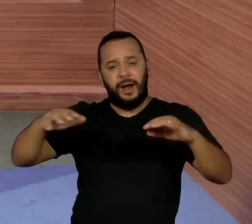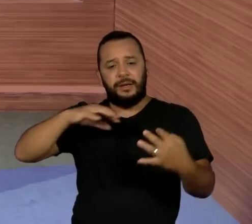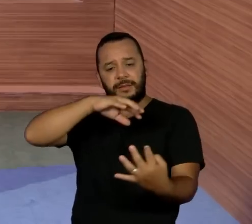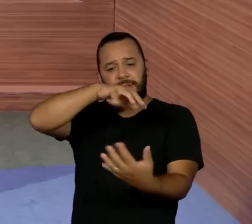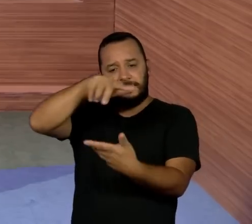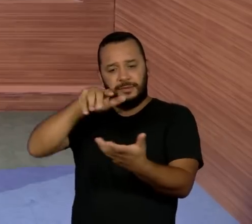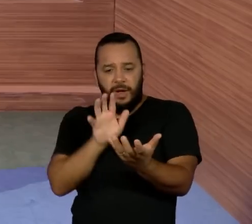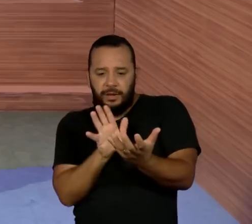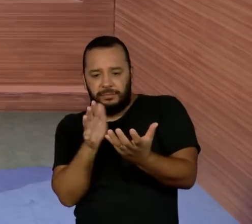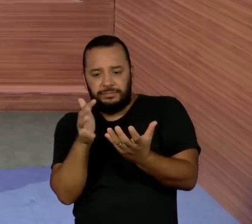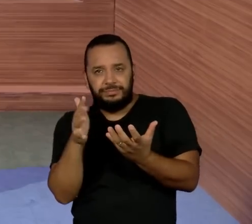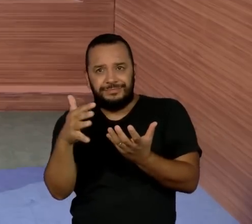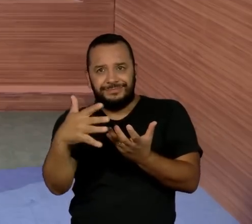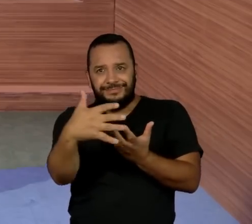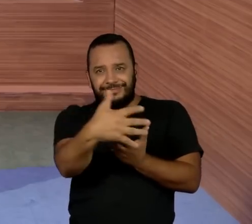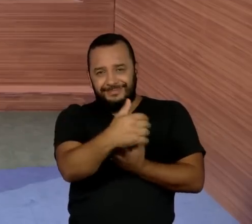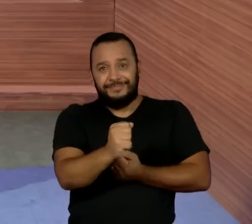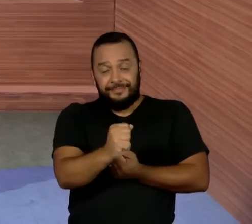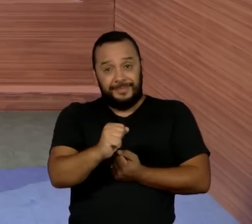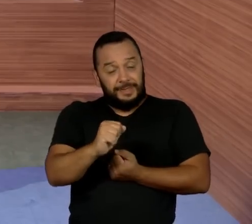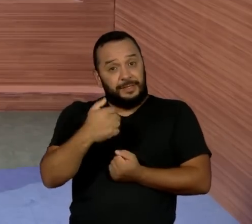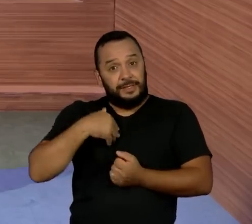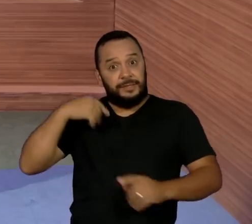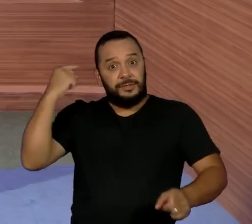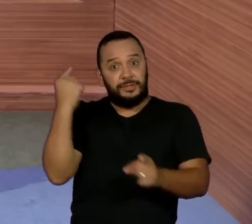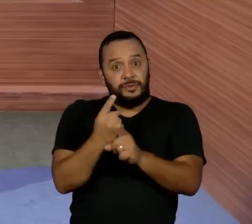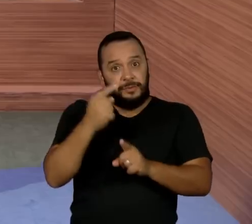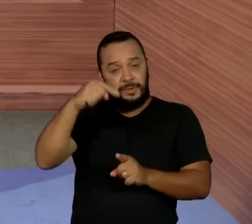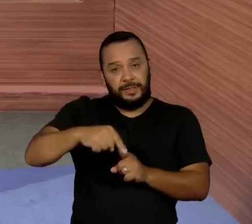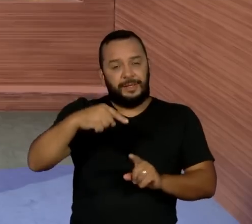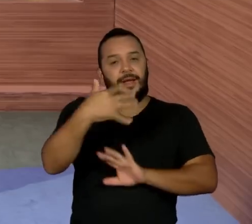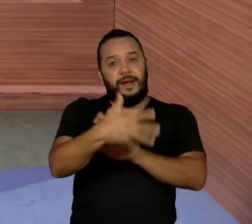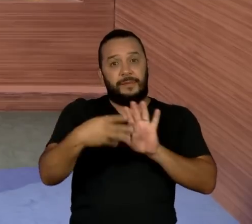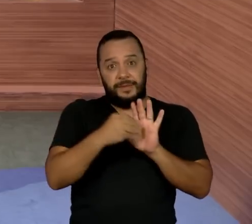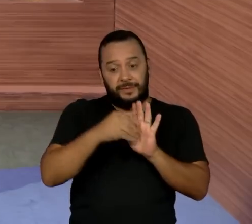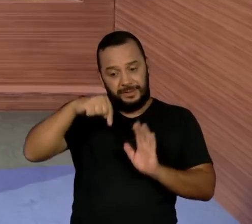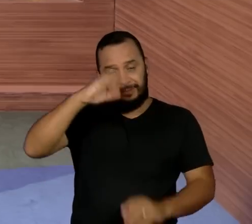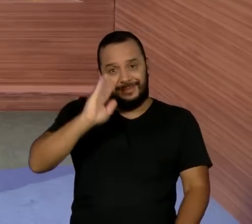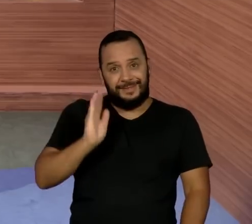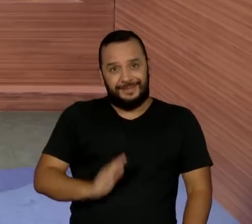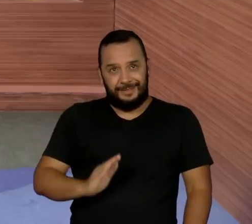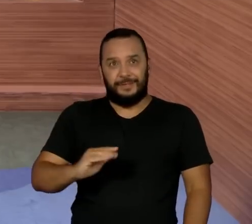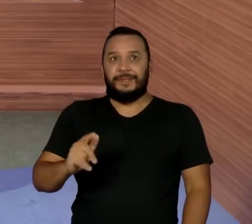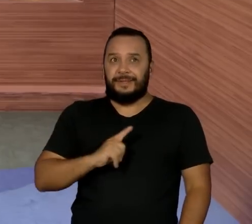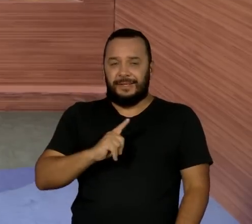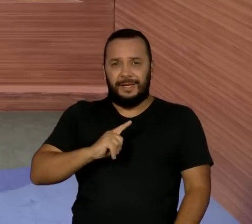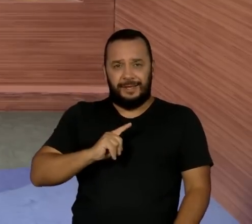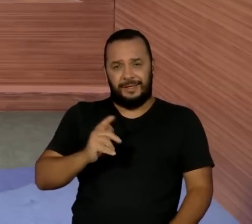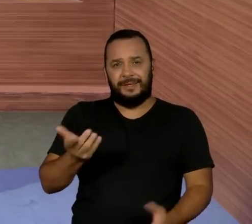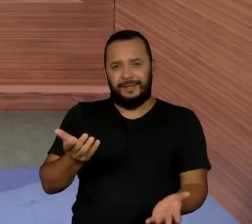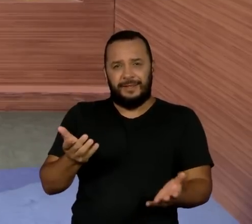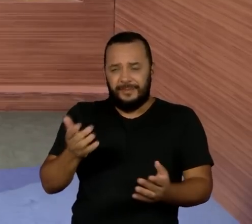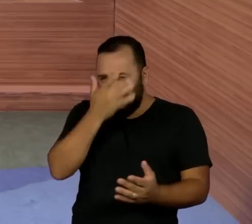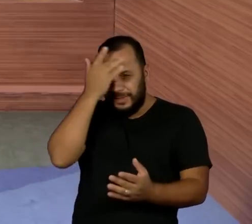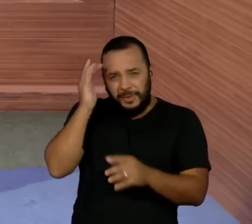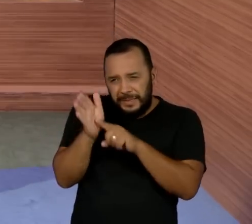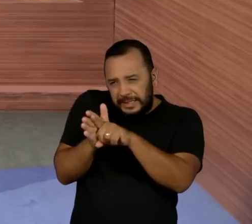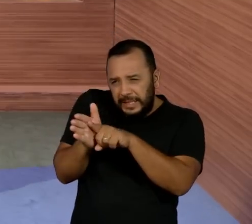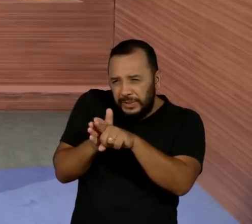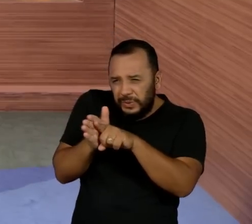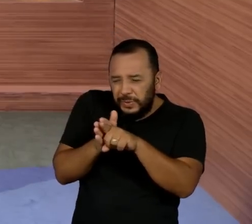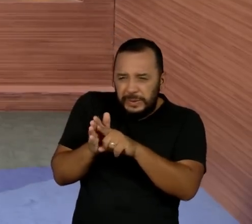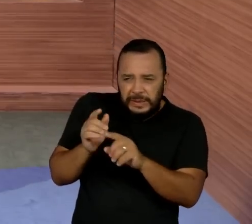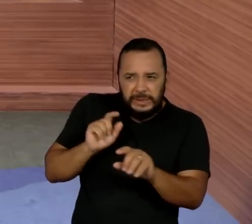das descobertas recentes está na Amazônia. As espécies da floresta intrigam pesquisadores e